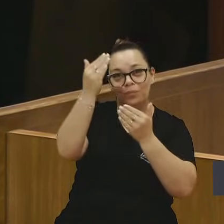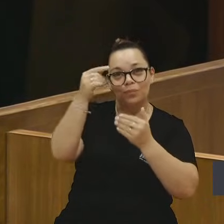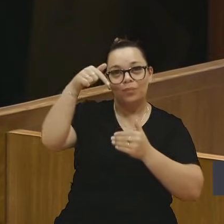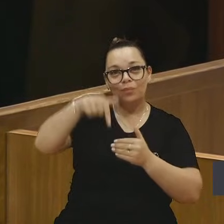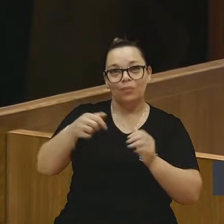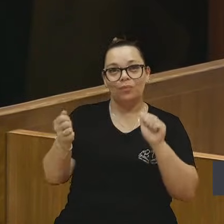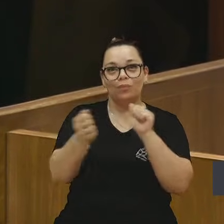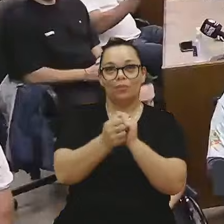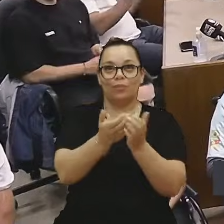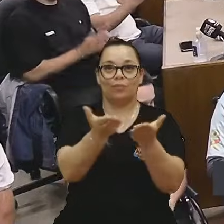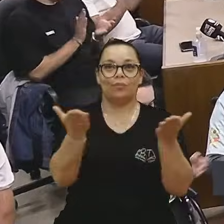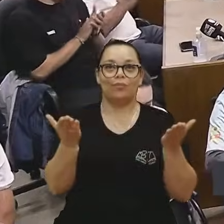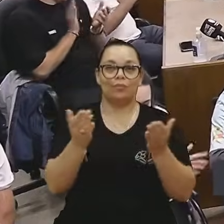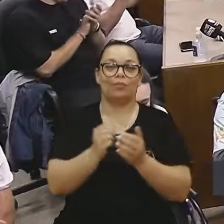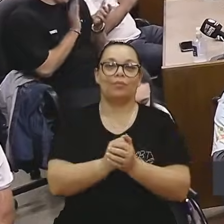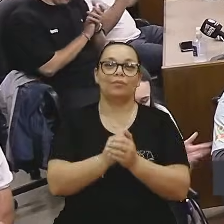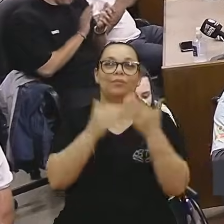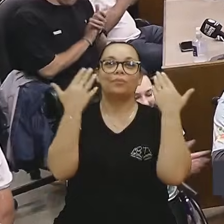com vocês hoje.